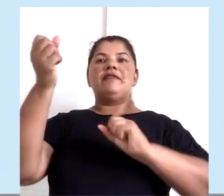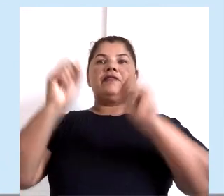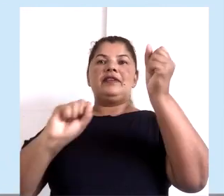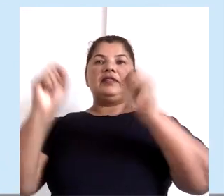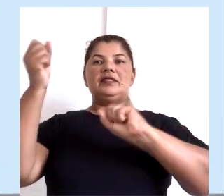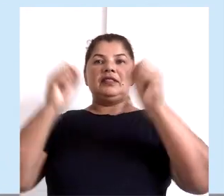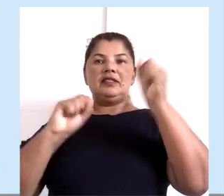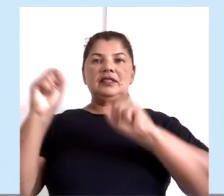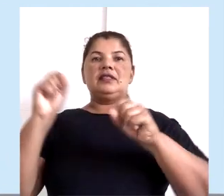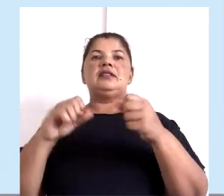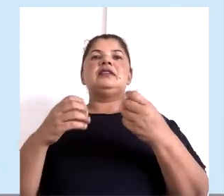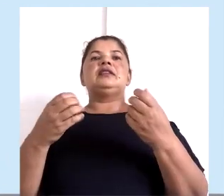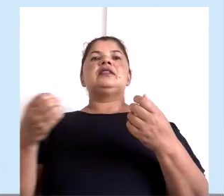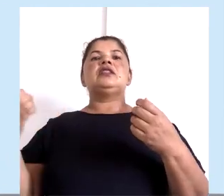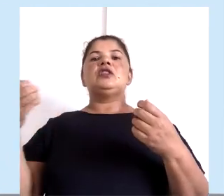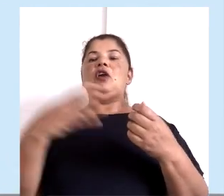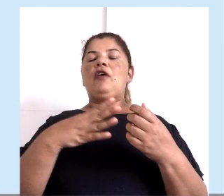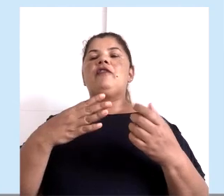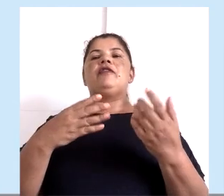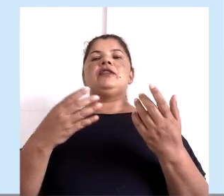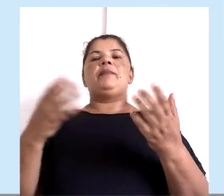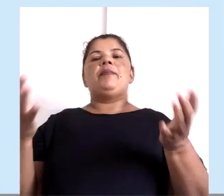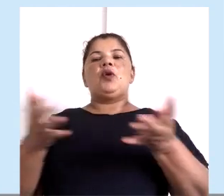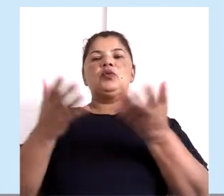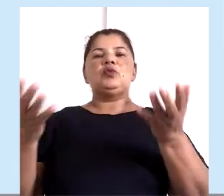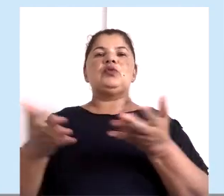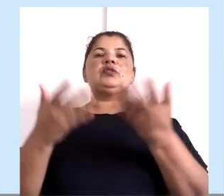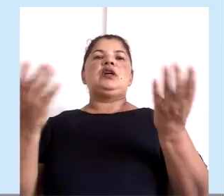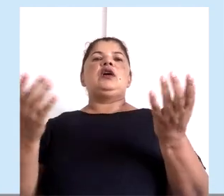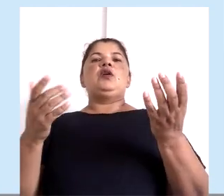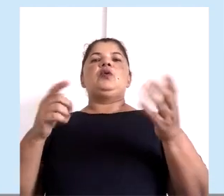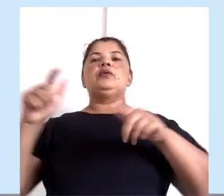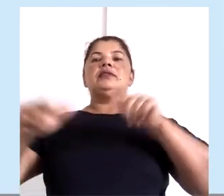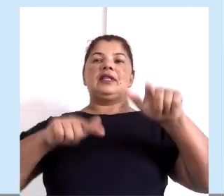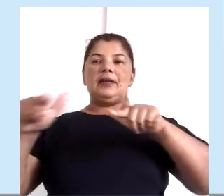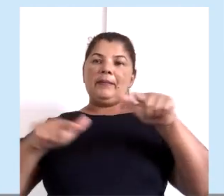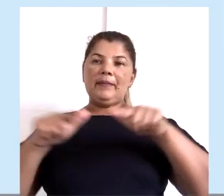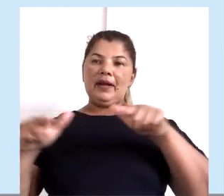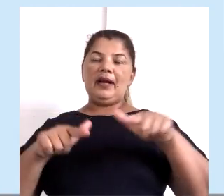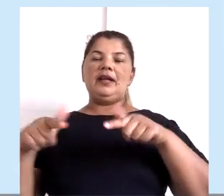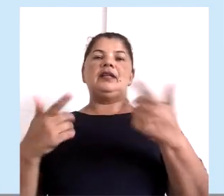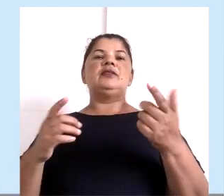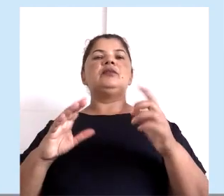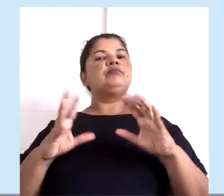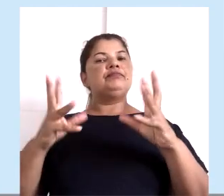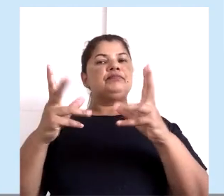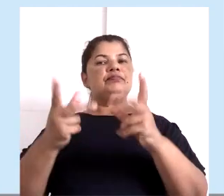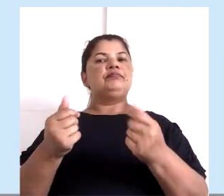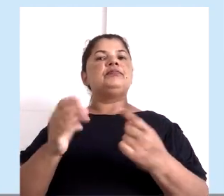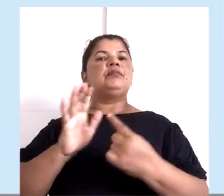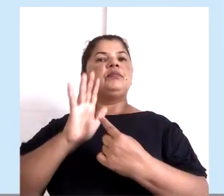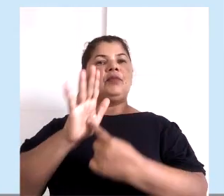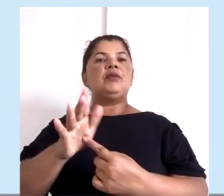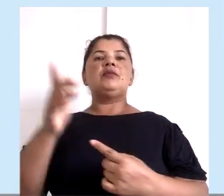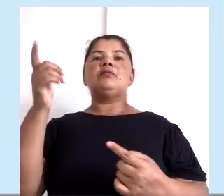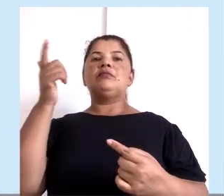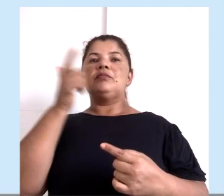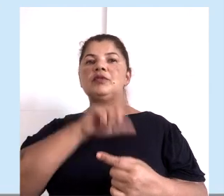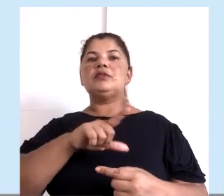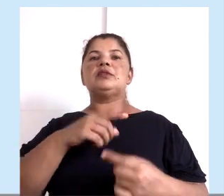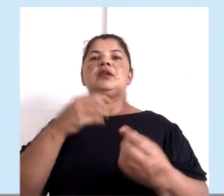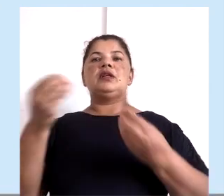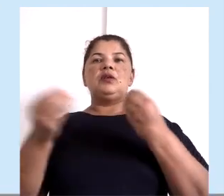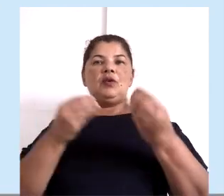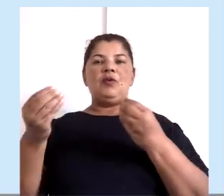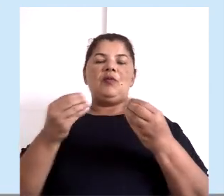indústrias? Novas fontes de produção, novas fontes de trabalho, tá? Tudo isso a gente vai conseguir entender, né, ao longo da